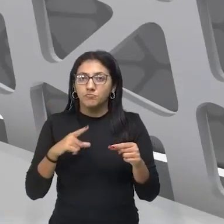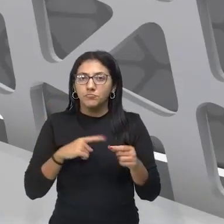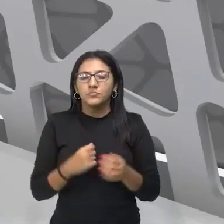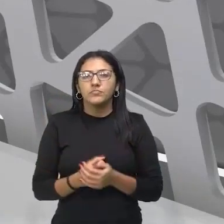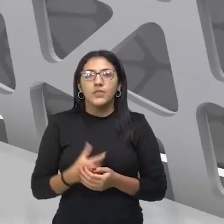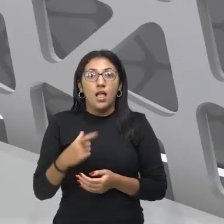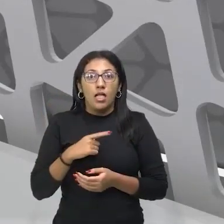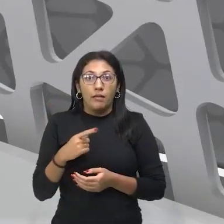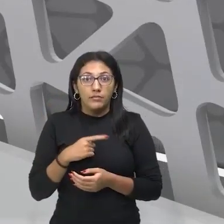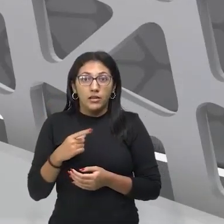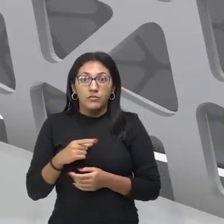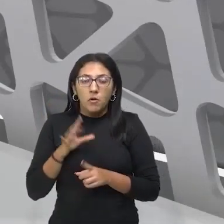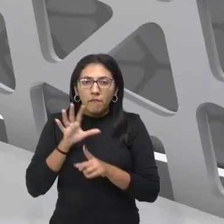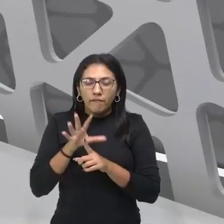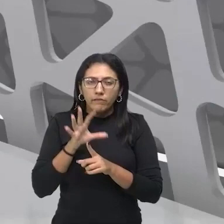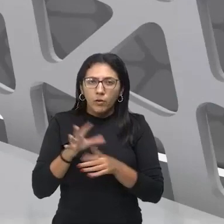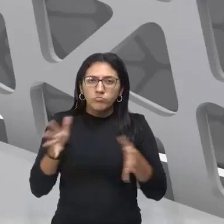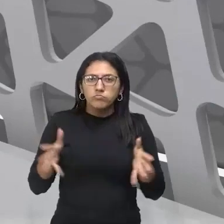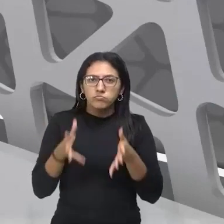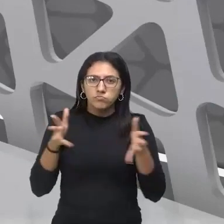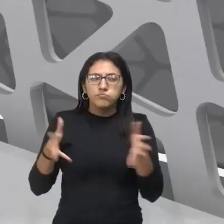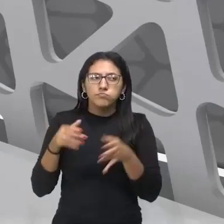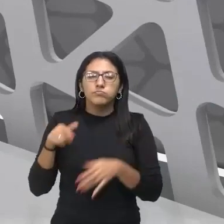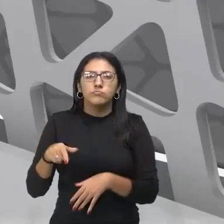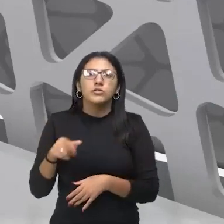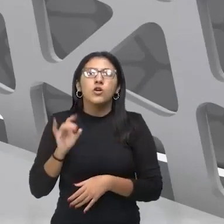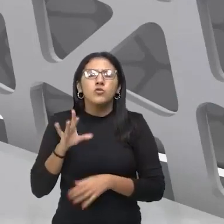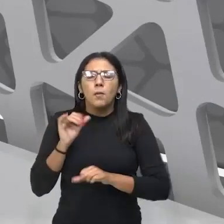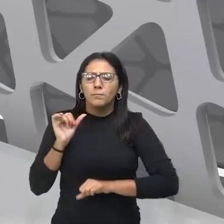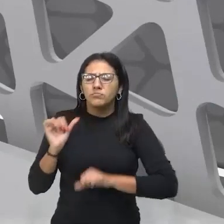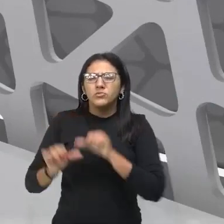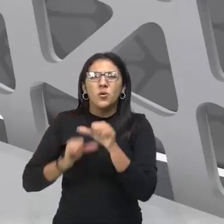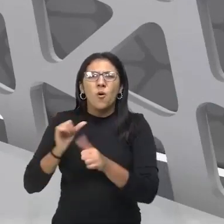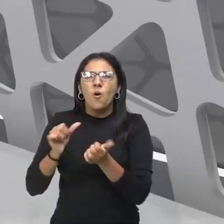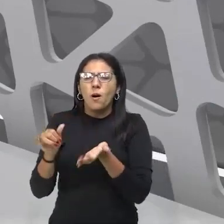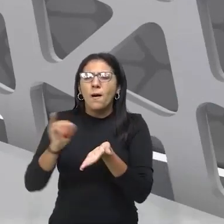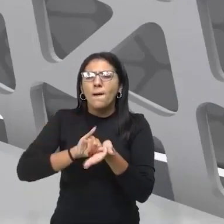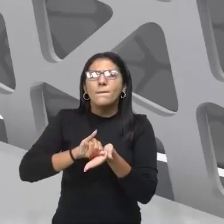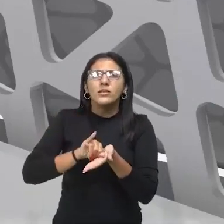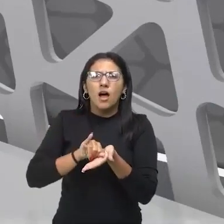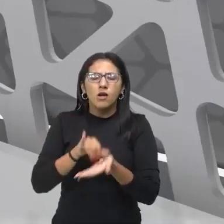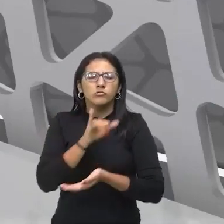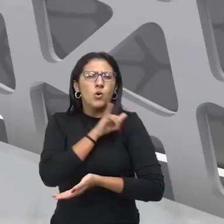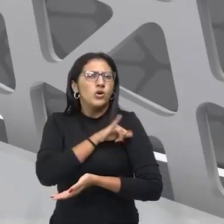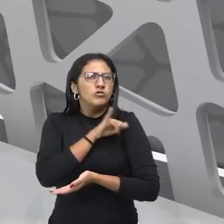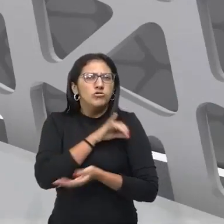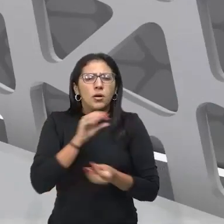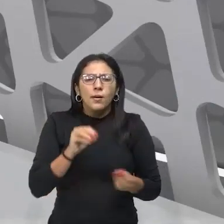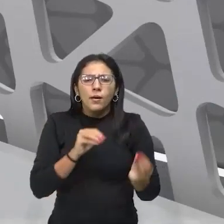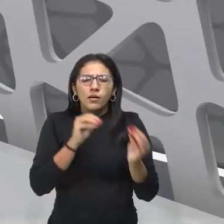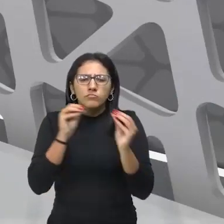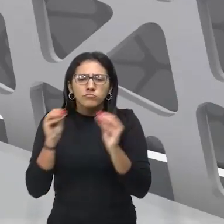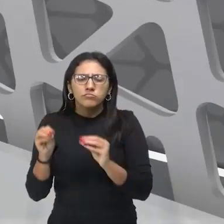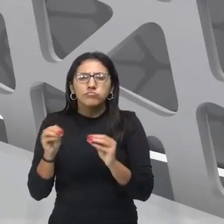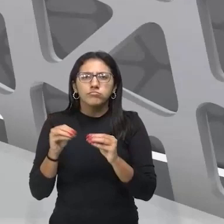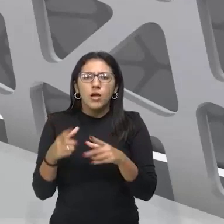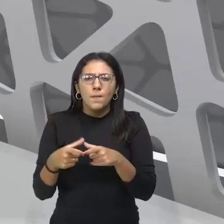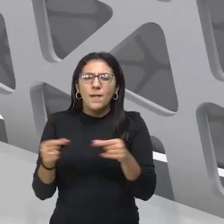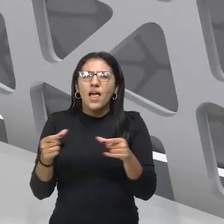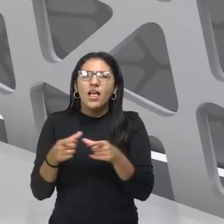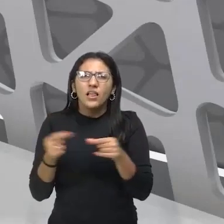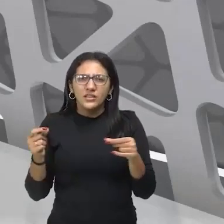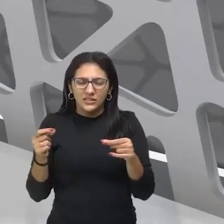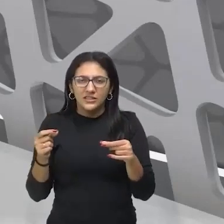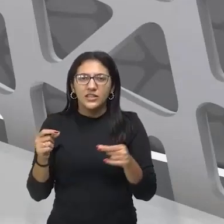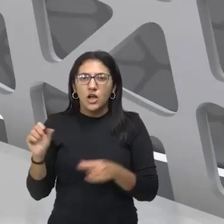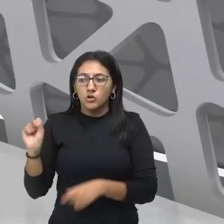Isso favoreceu. A construção de Brasília não é só a troca da capital do Rio de Janeiro para o Centro-Oeste,